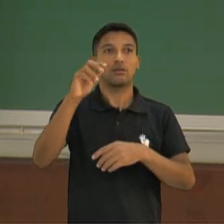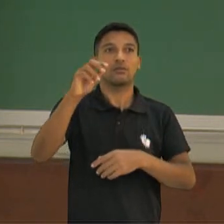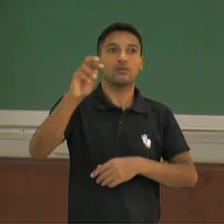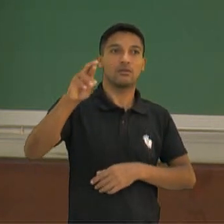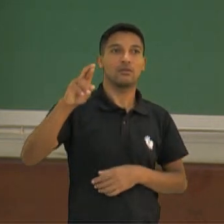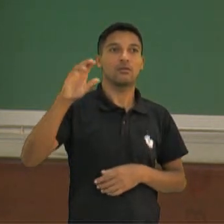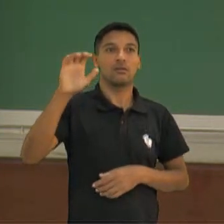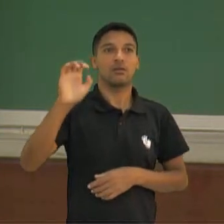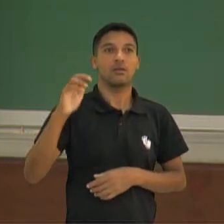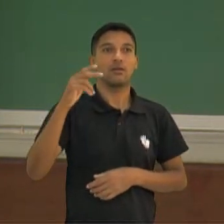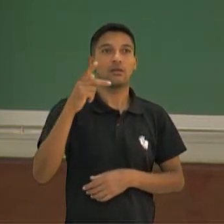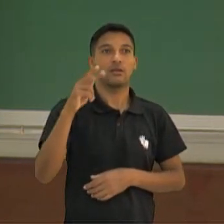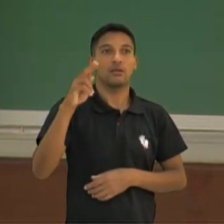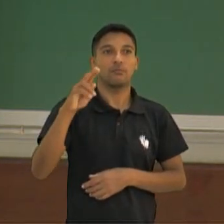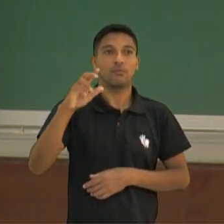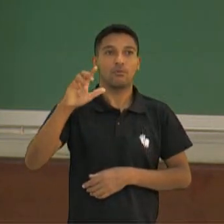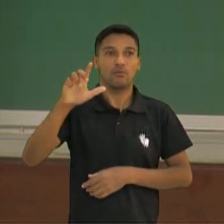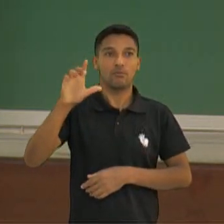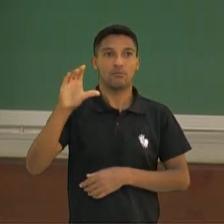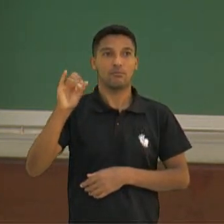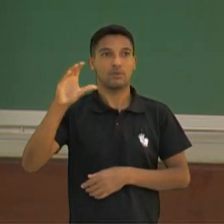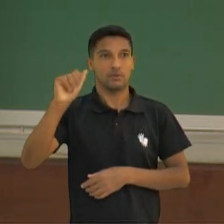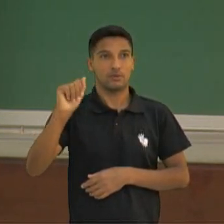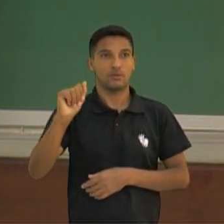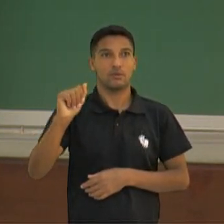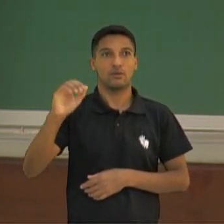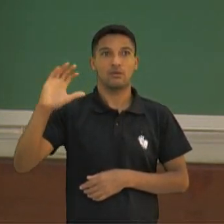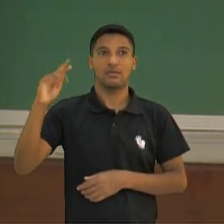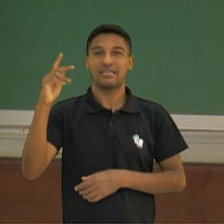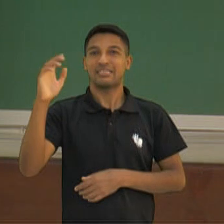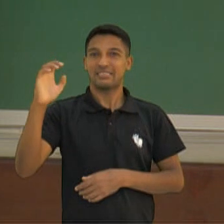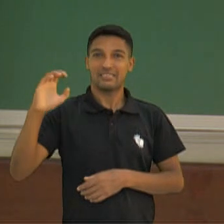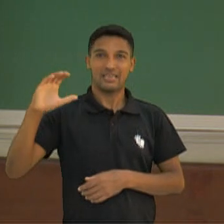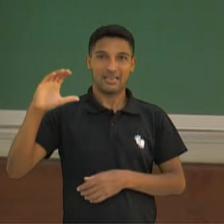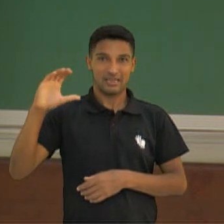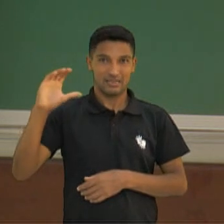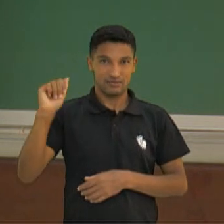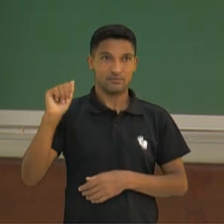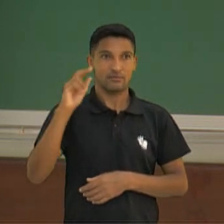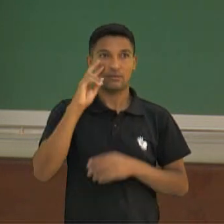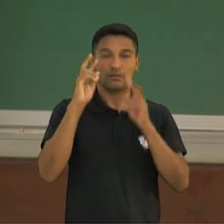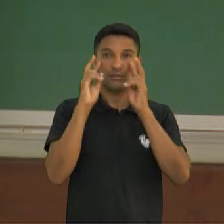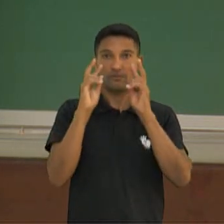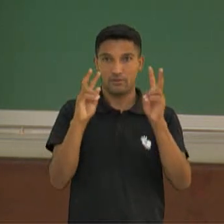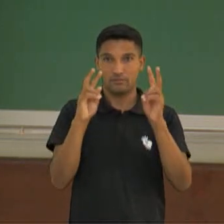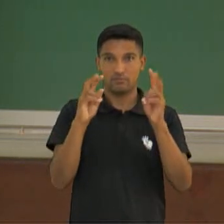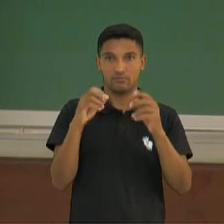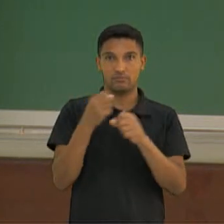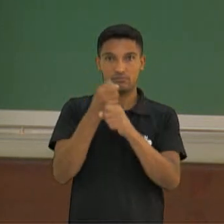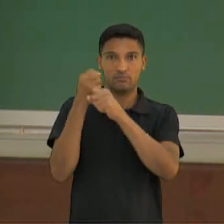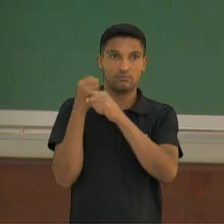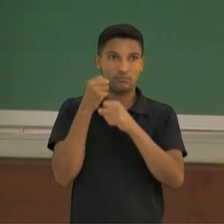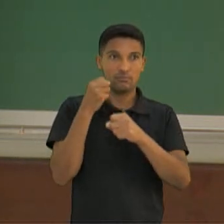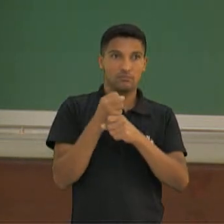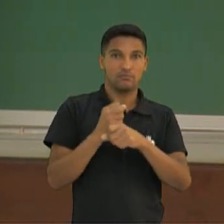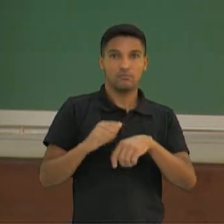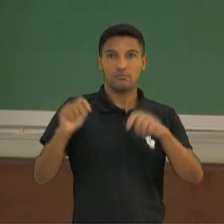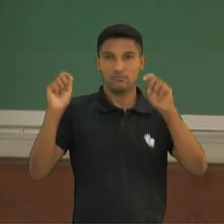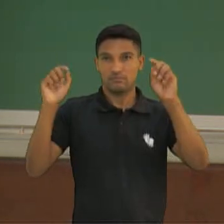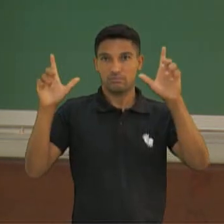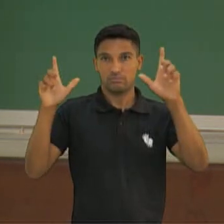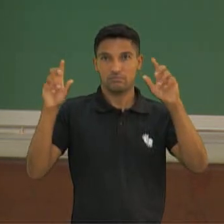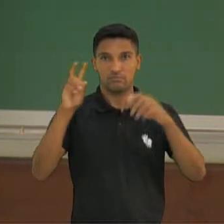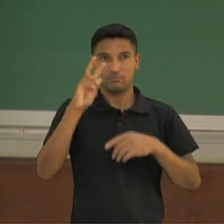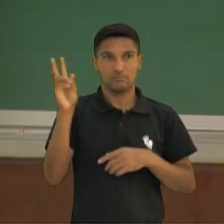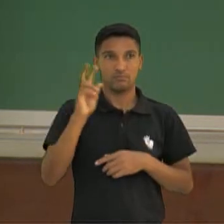numa impressora em 3D, de 3 dimensões. Ela é flutuante aqui e contrasta com as edificações históricas. Isso é uma característica